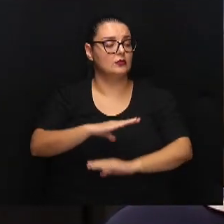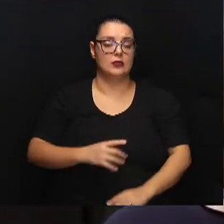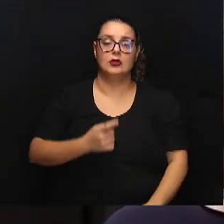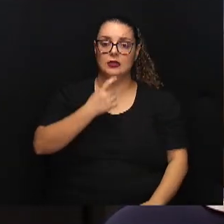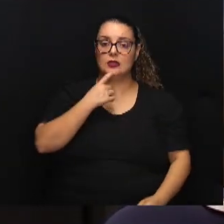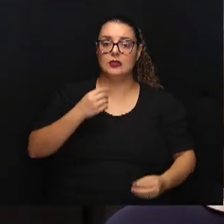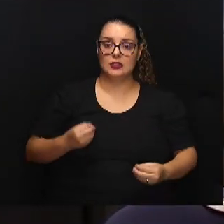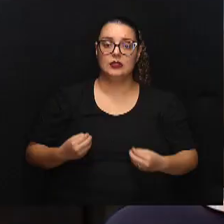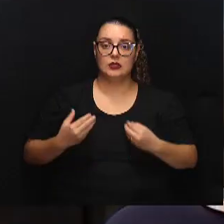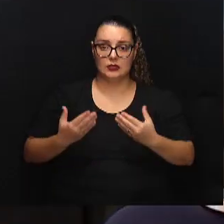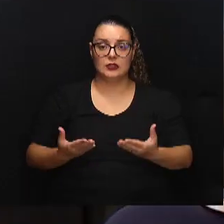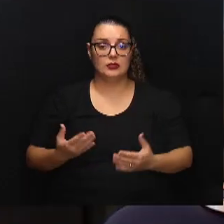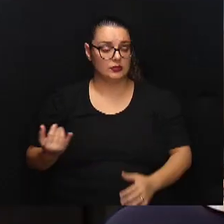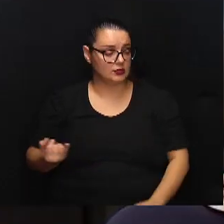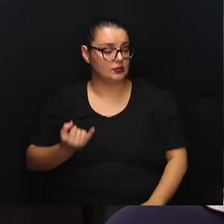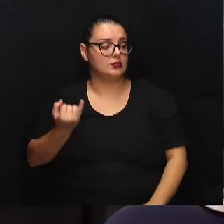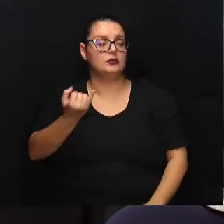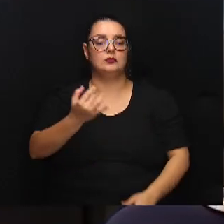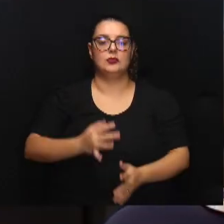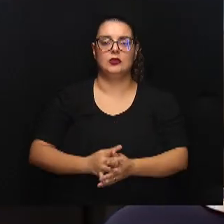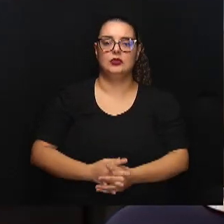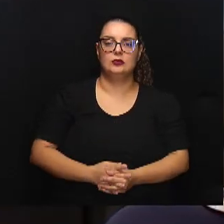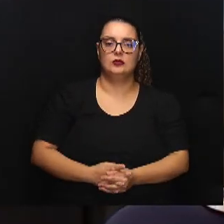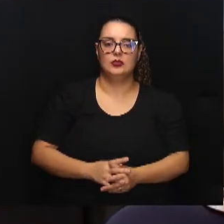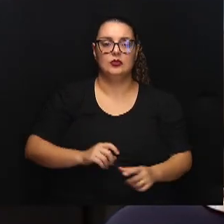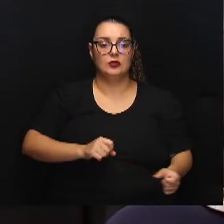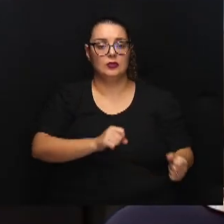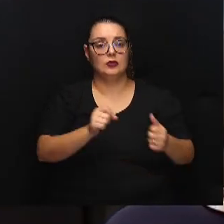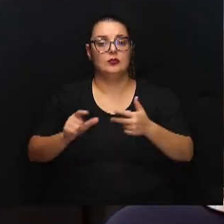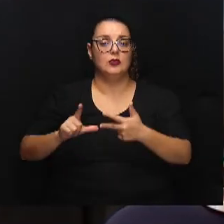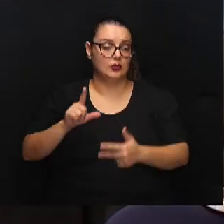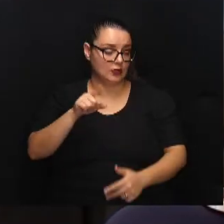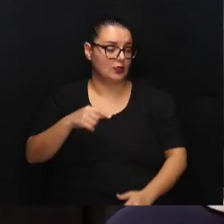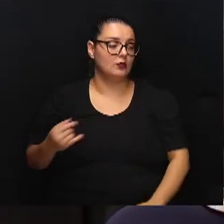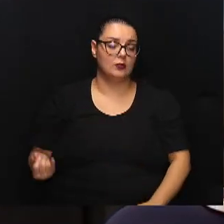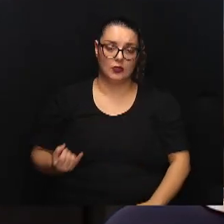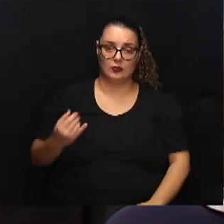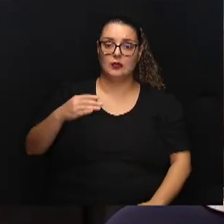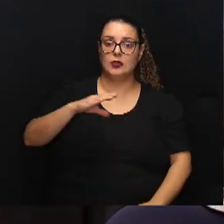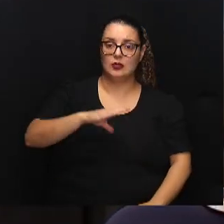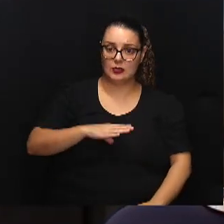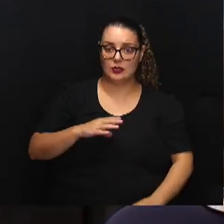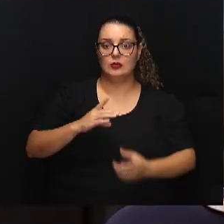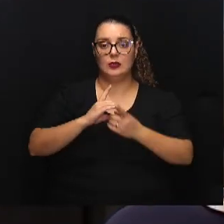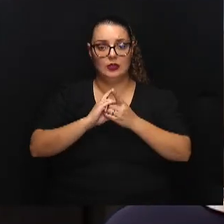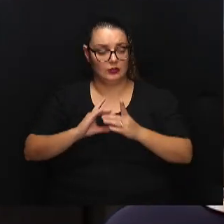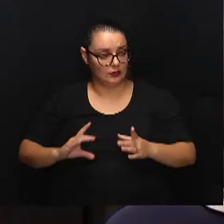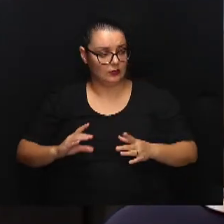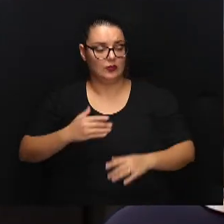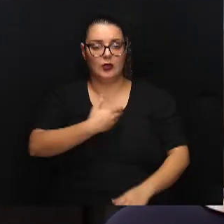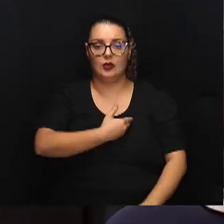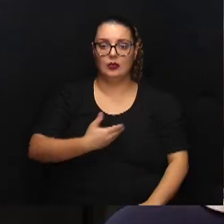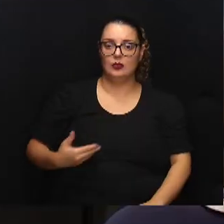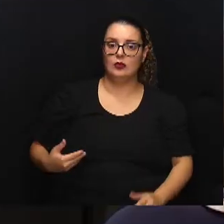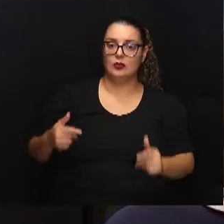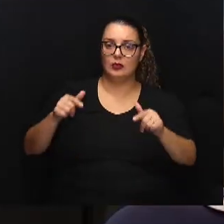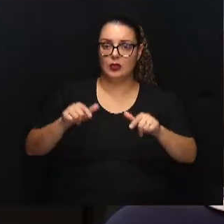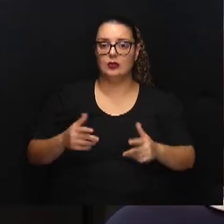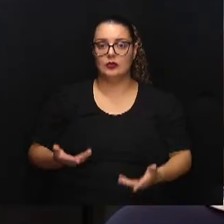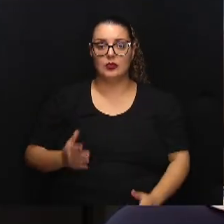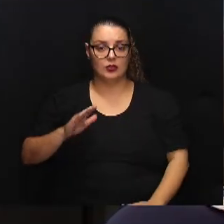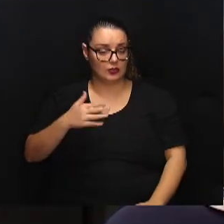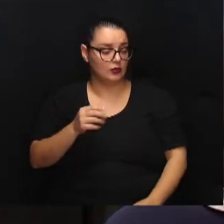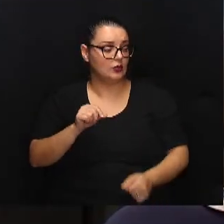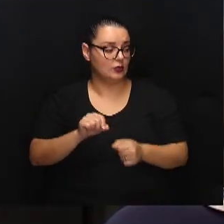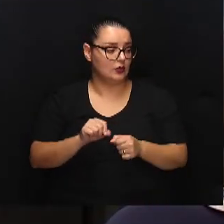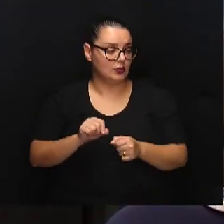essa relevância que o Poder Legislativo é fundamental para a cidade, para a democracia, para o governo local, e quando a gente faz